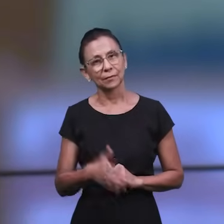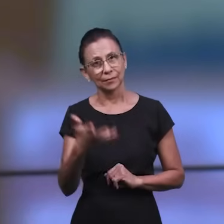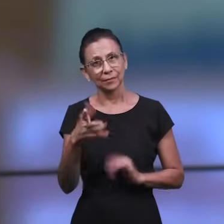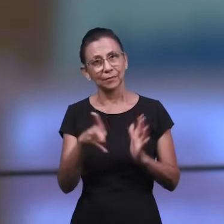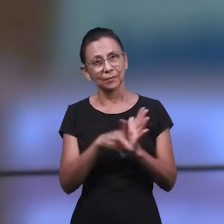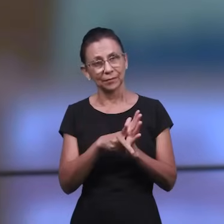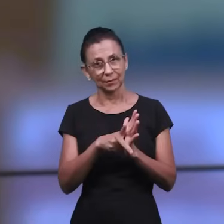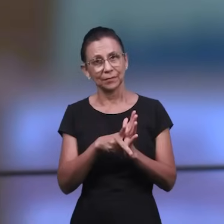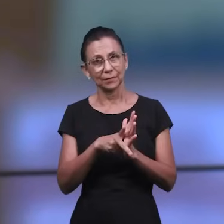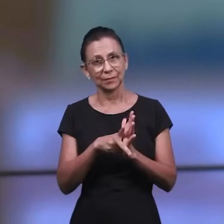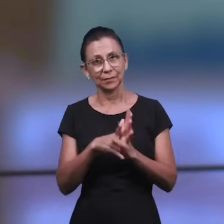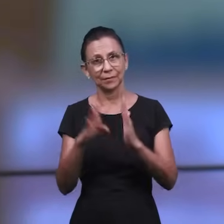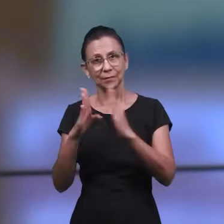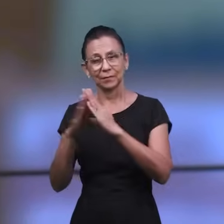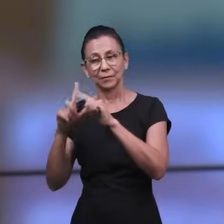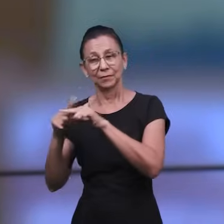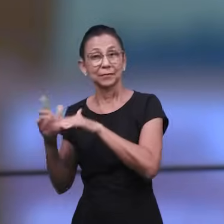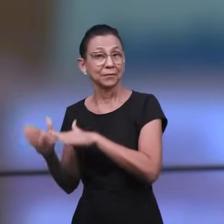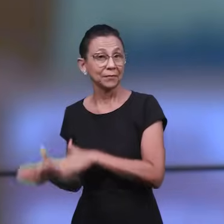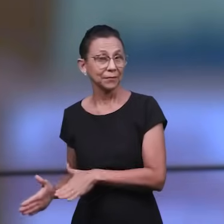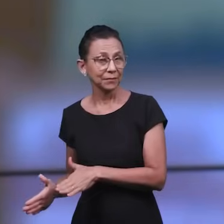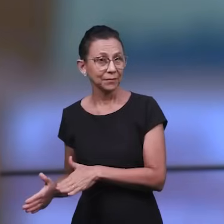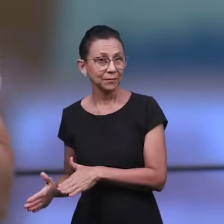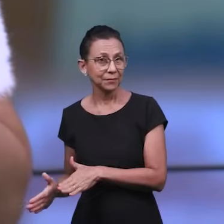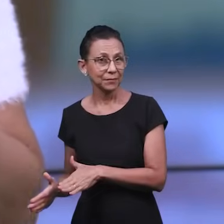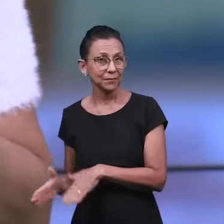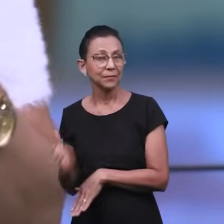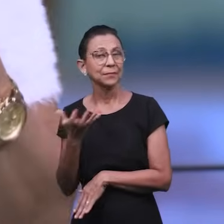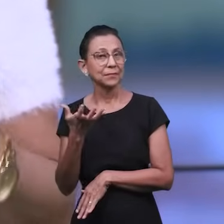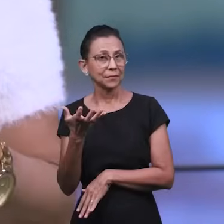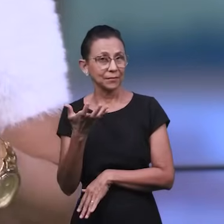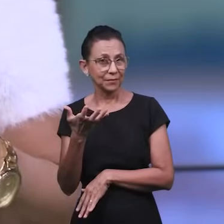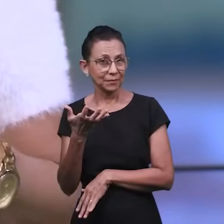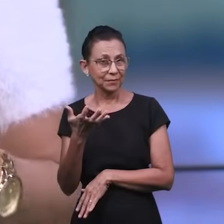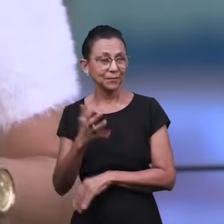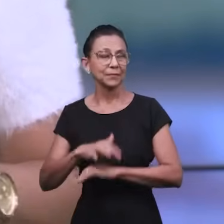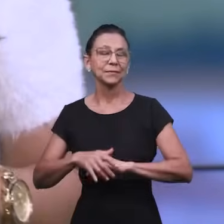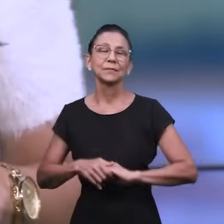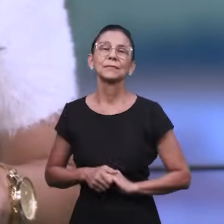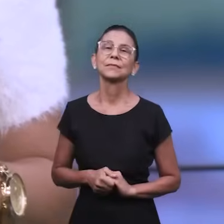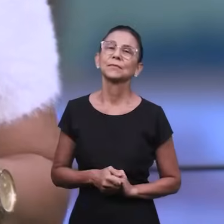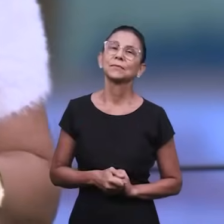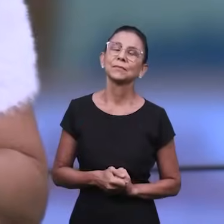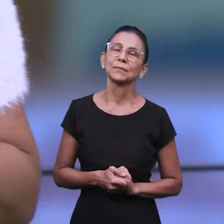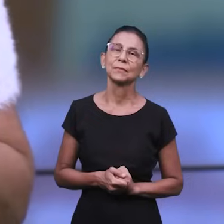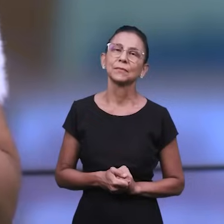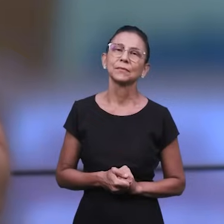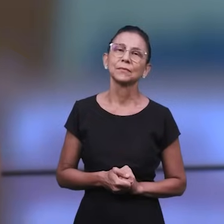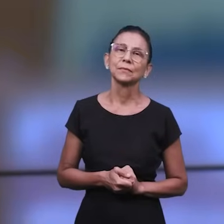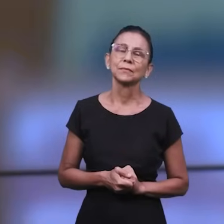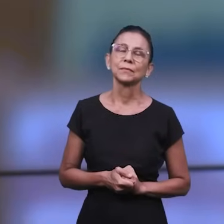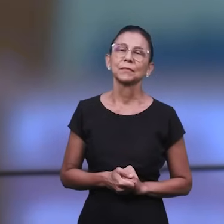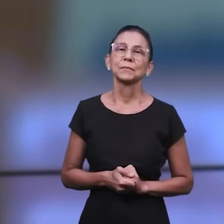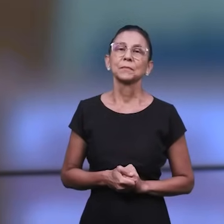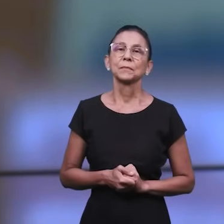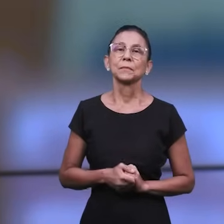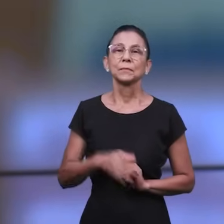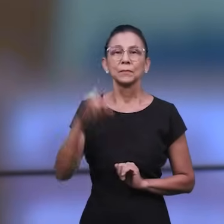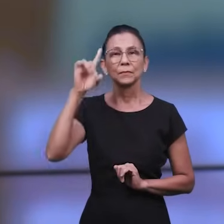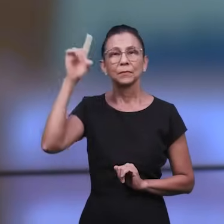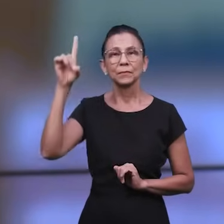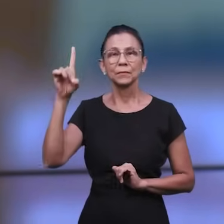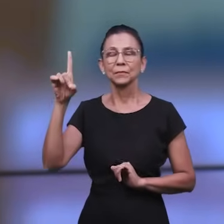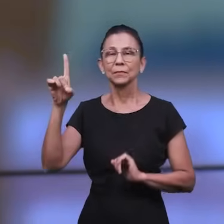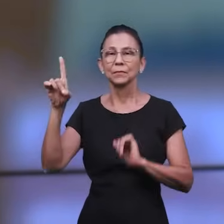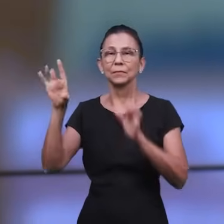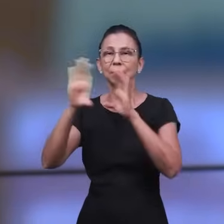exército grandioso? Quer fazer parte desta igreja fiel que um dia vai morar com o Senhor Jesus na